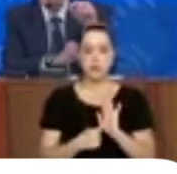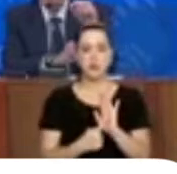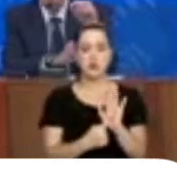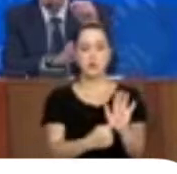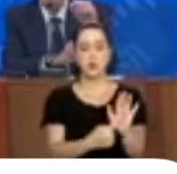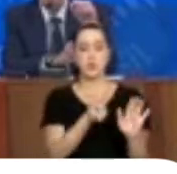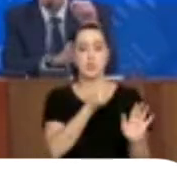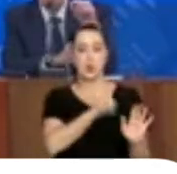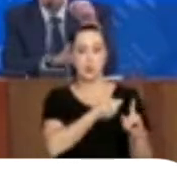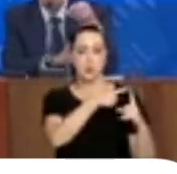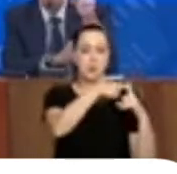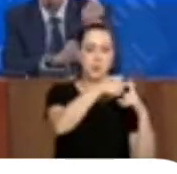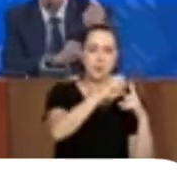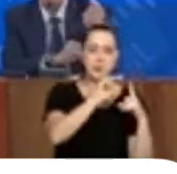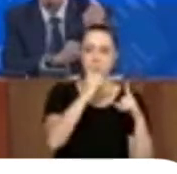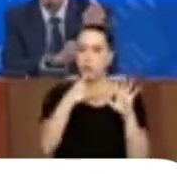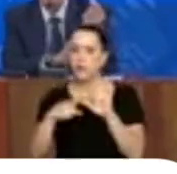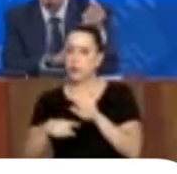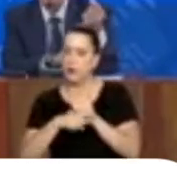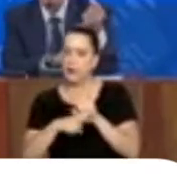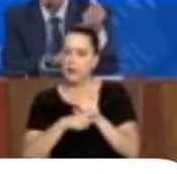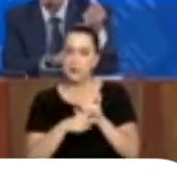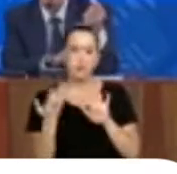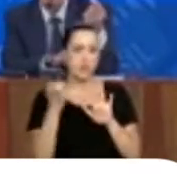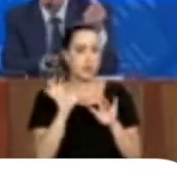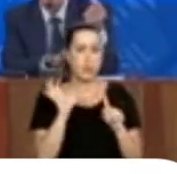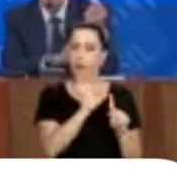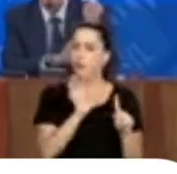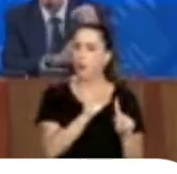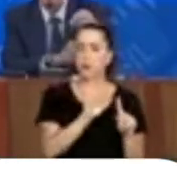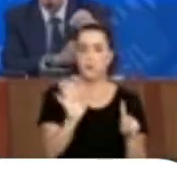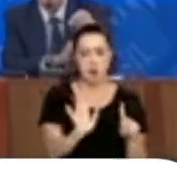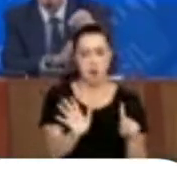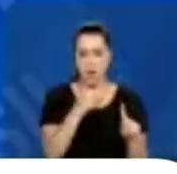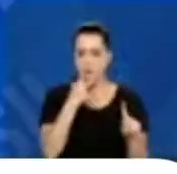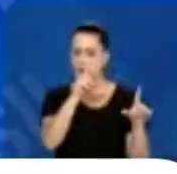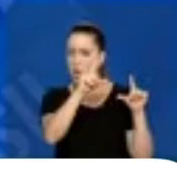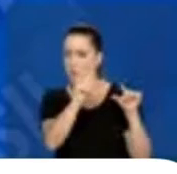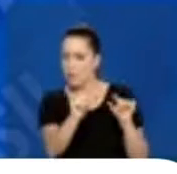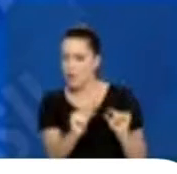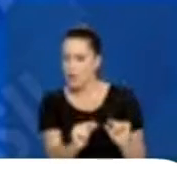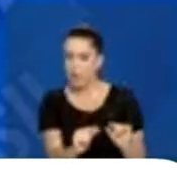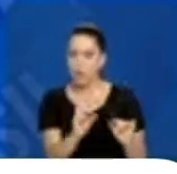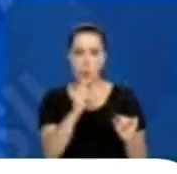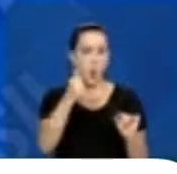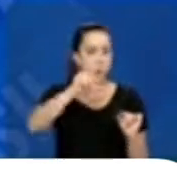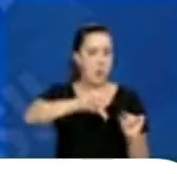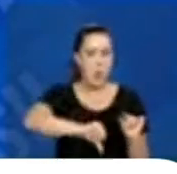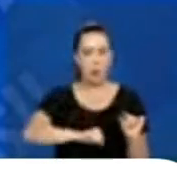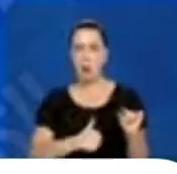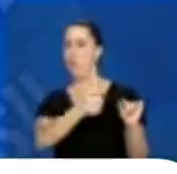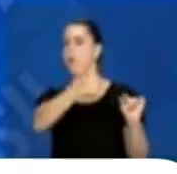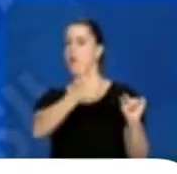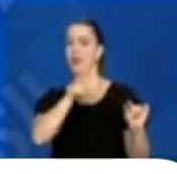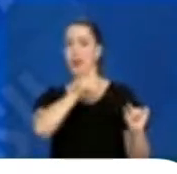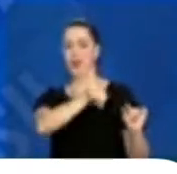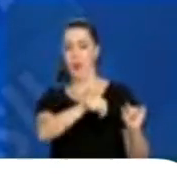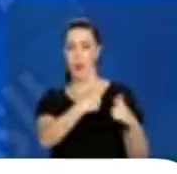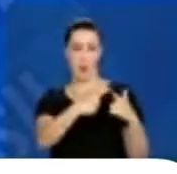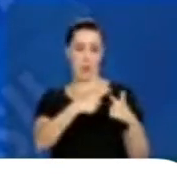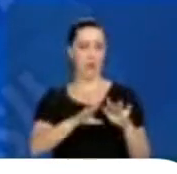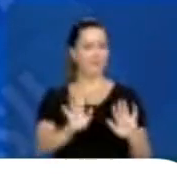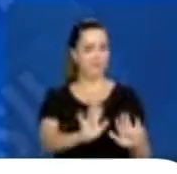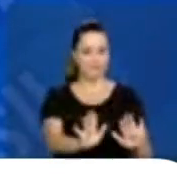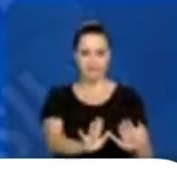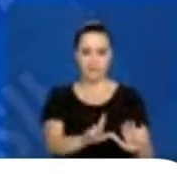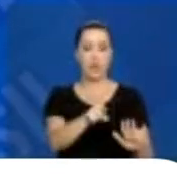ou negativos, de forma alguma a gente quer influenciar, tentando minimizar ou piorar o que está acontecendo. O nosso objetivo